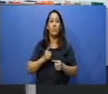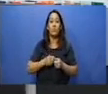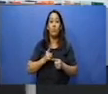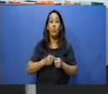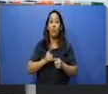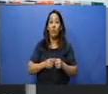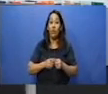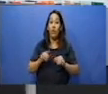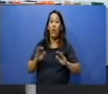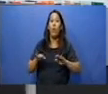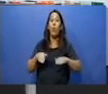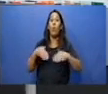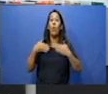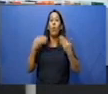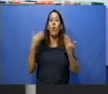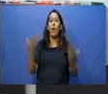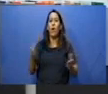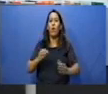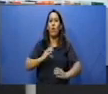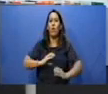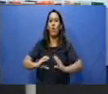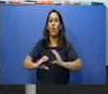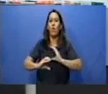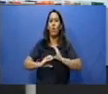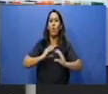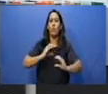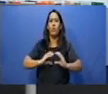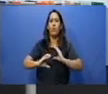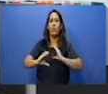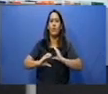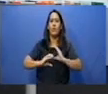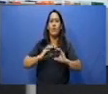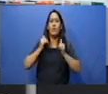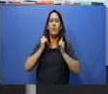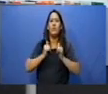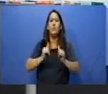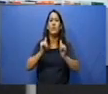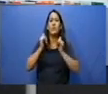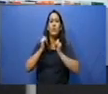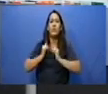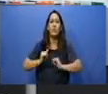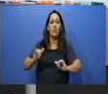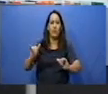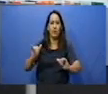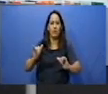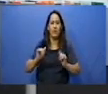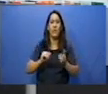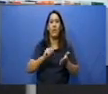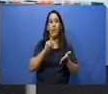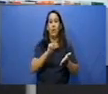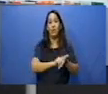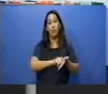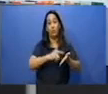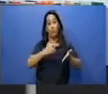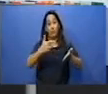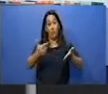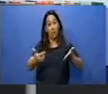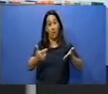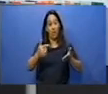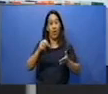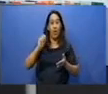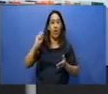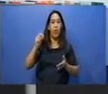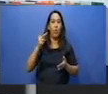Por qual meio de comunicação as notícias são divulgadas? Pelo jornal escrito, pela televisão,